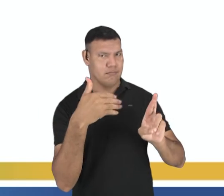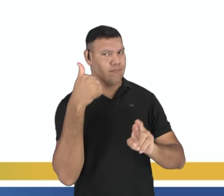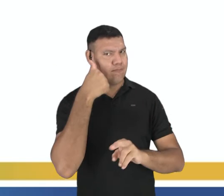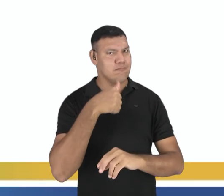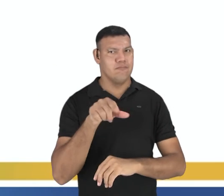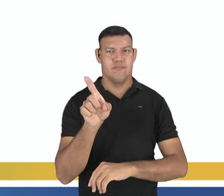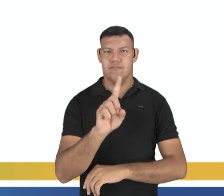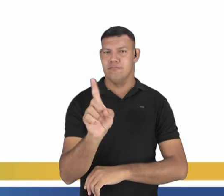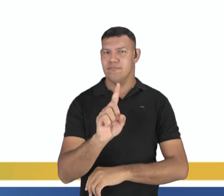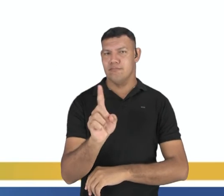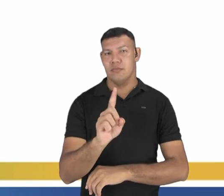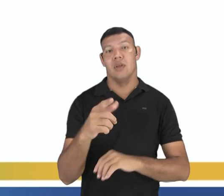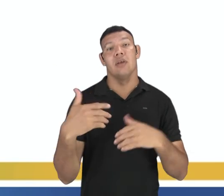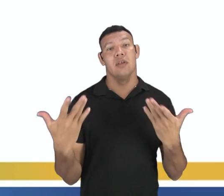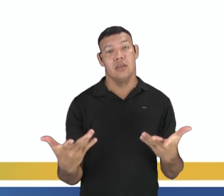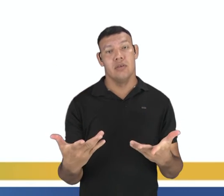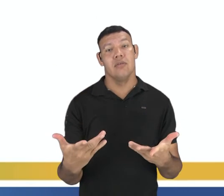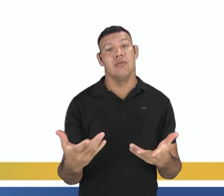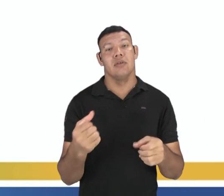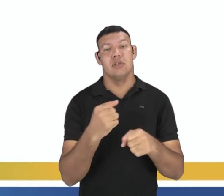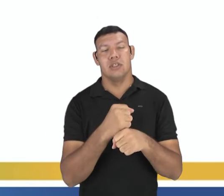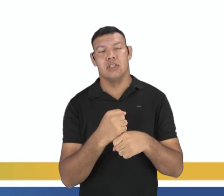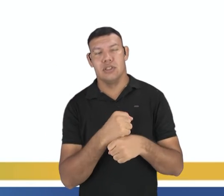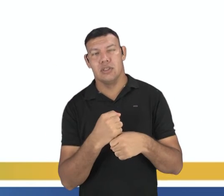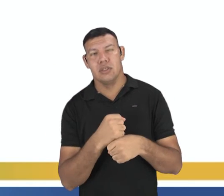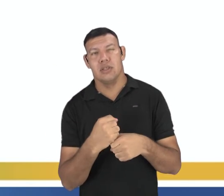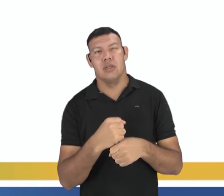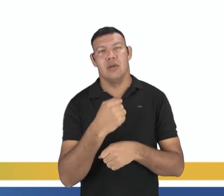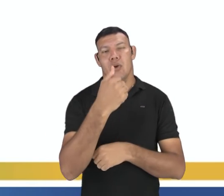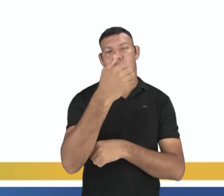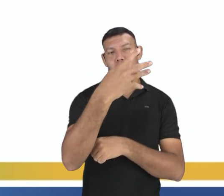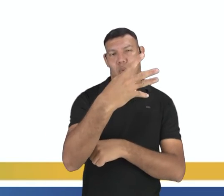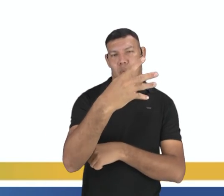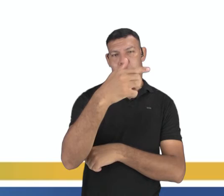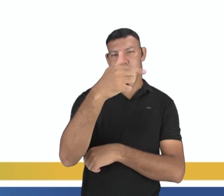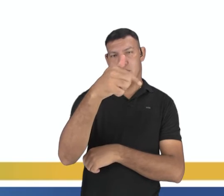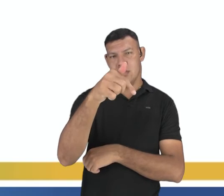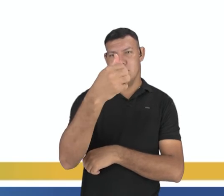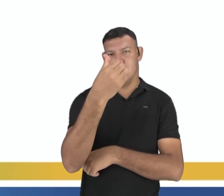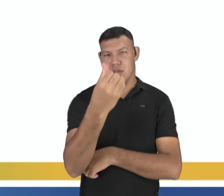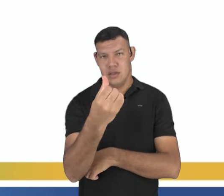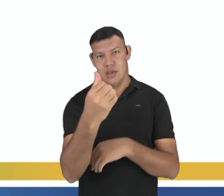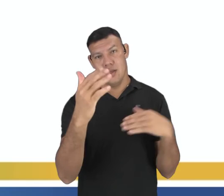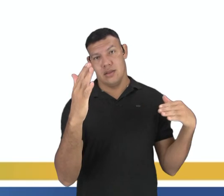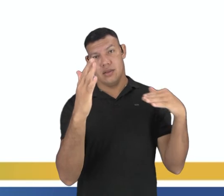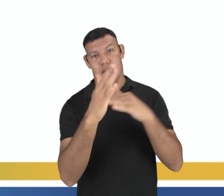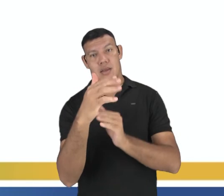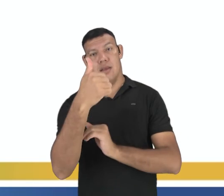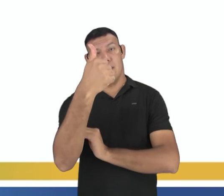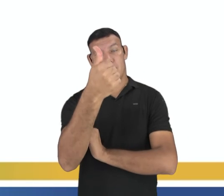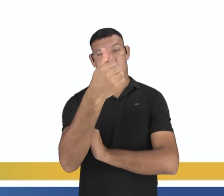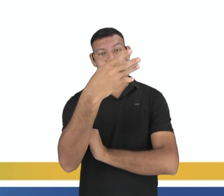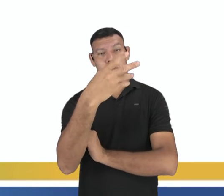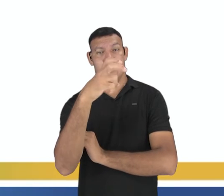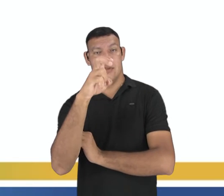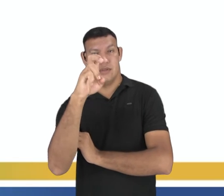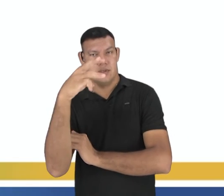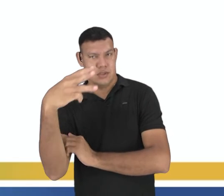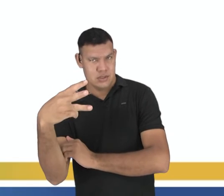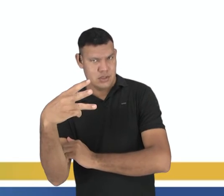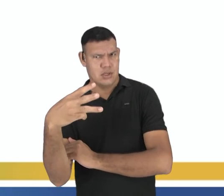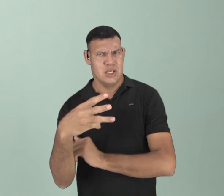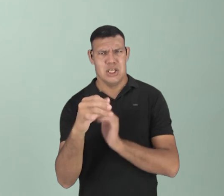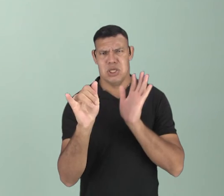mulher, né? Nós temos um ano aí de 476 a 1400. Então, a mulher não tinha